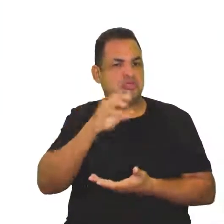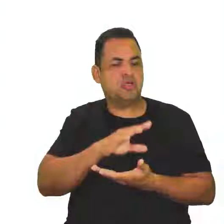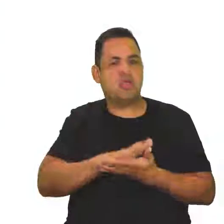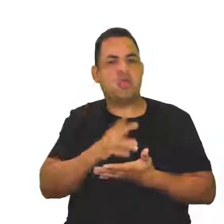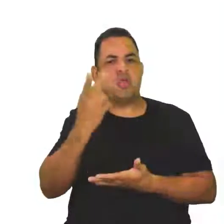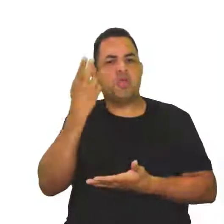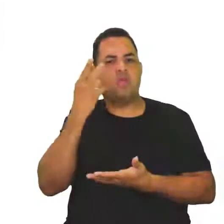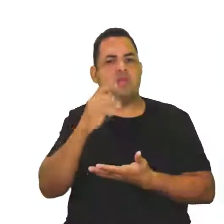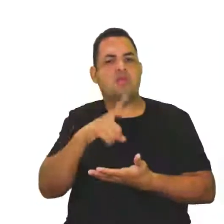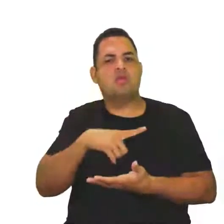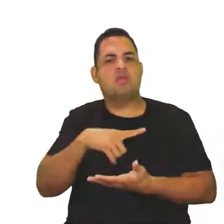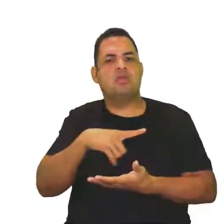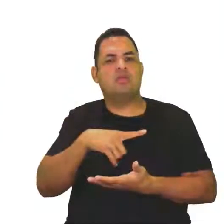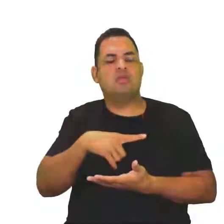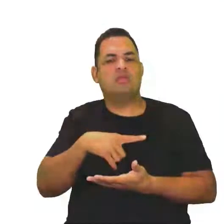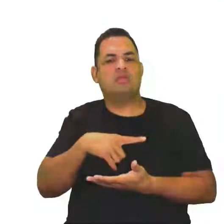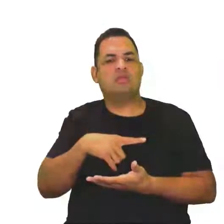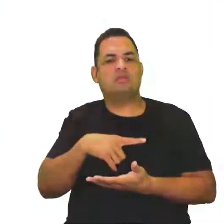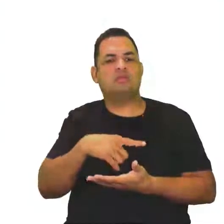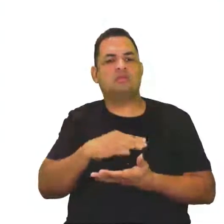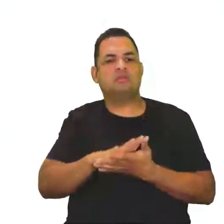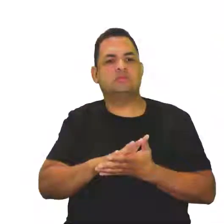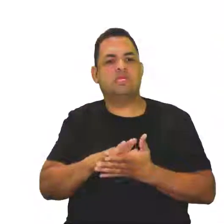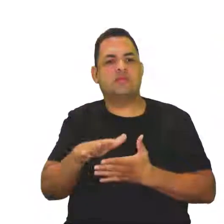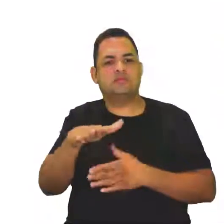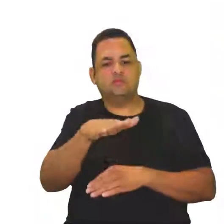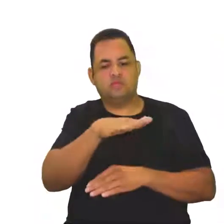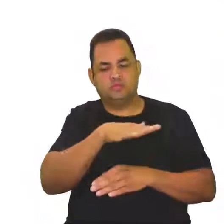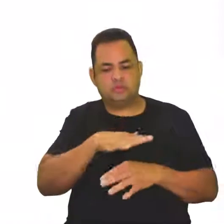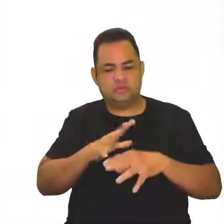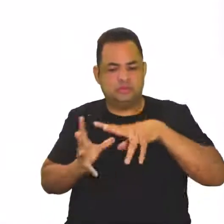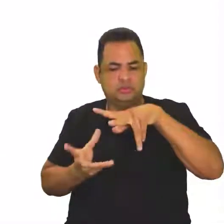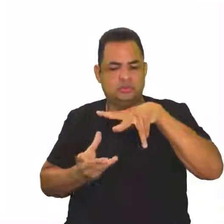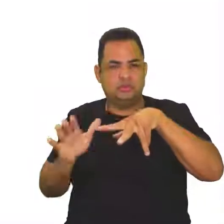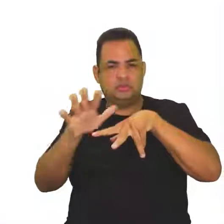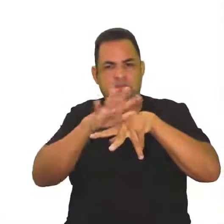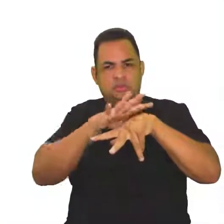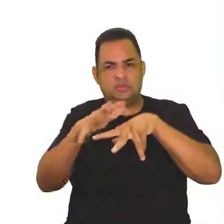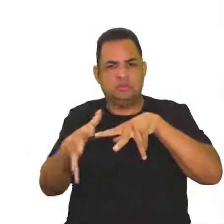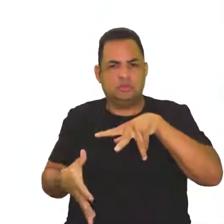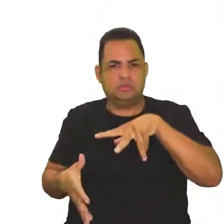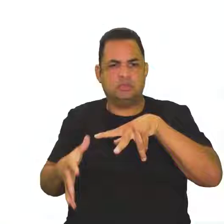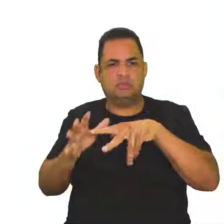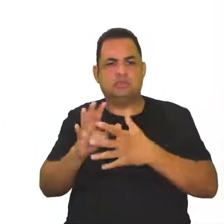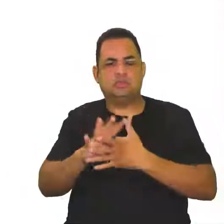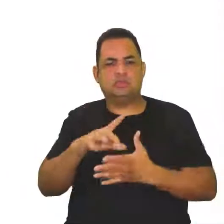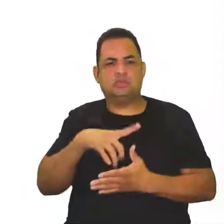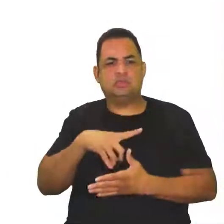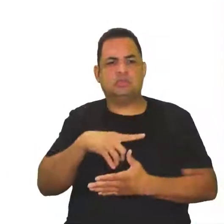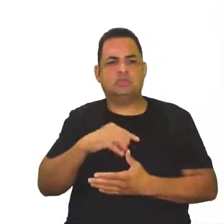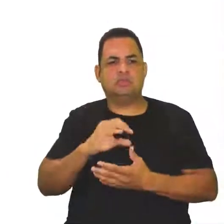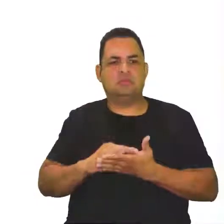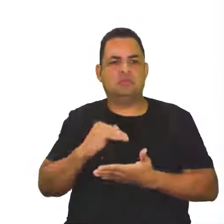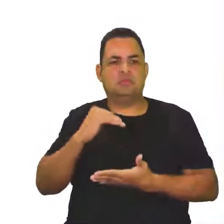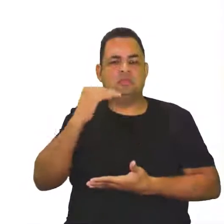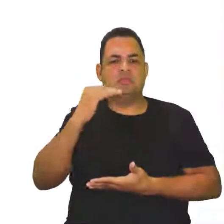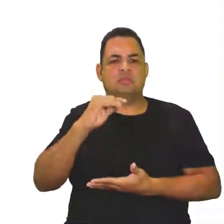partir da superfície terrestre, nas proximidades desta, e no